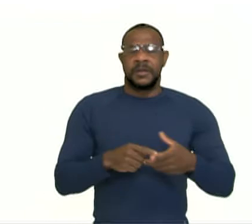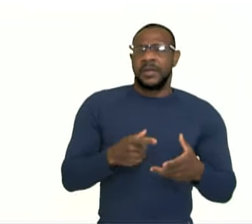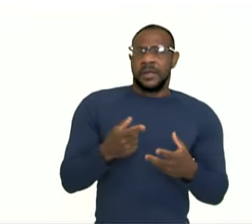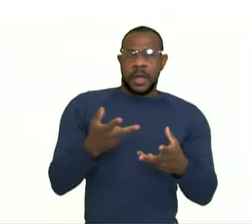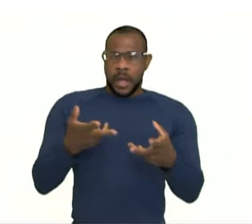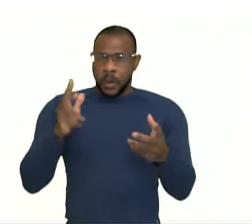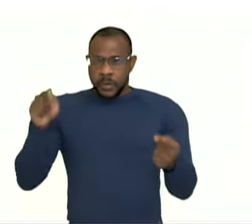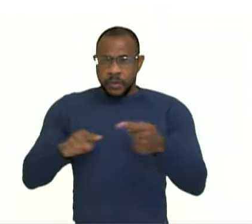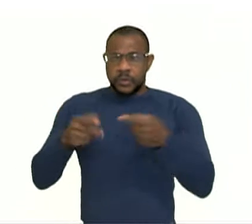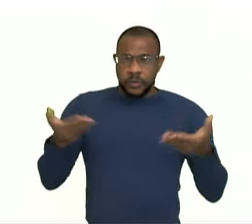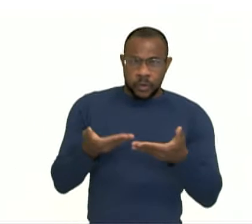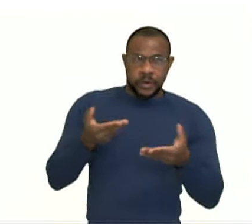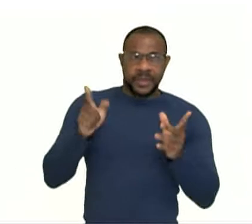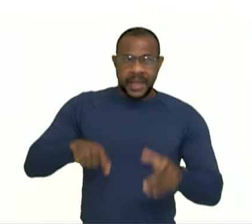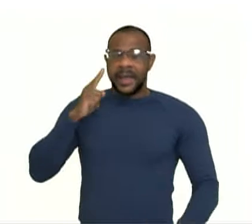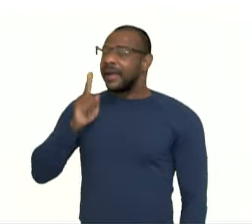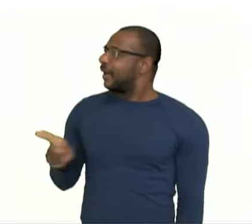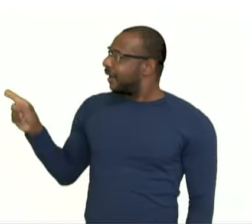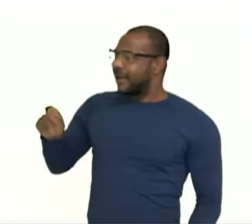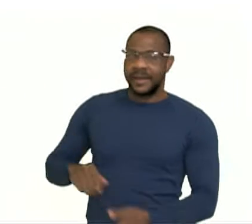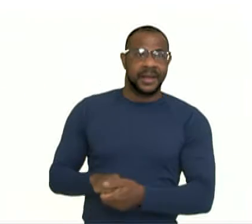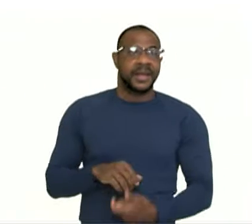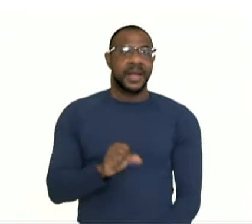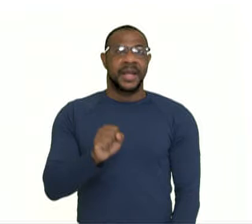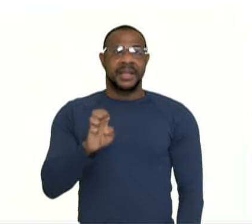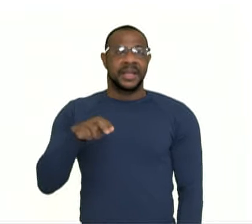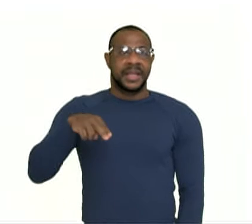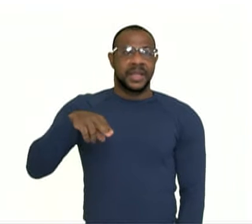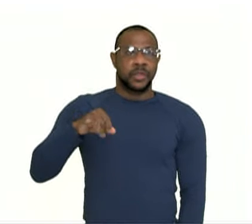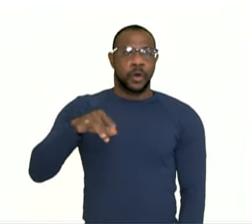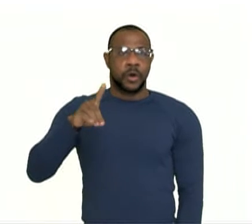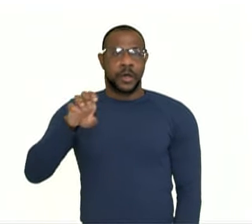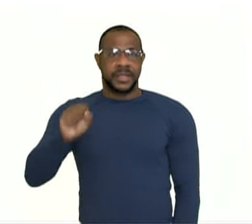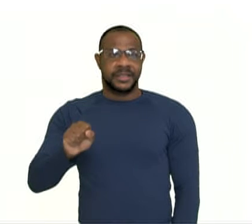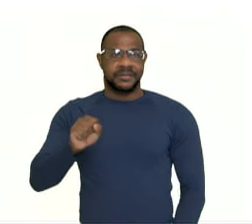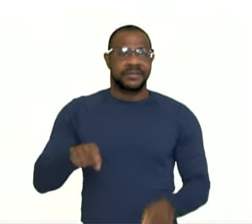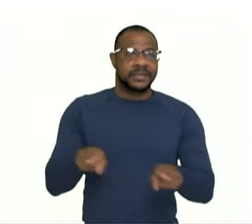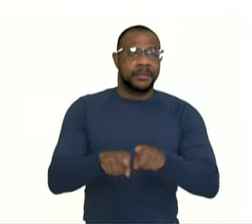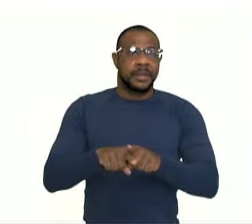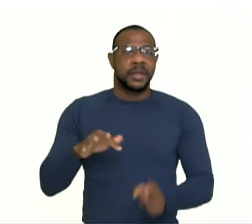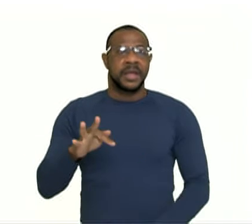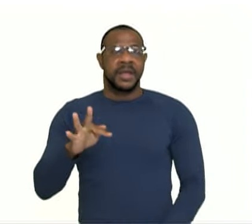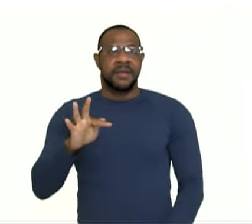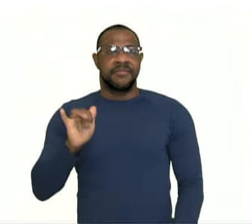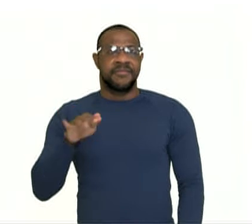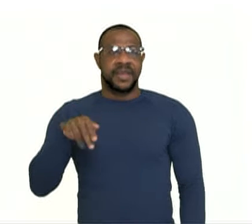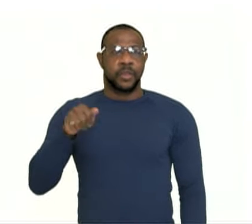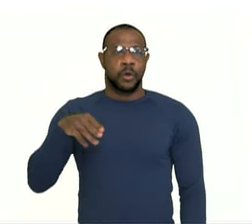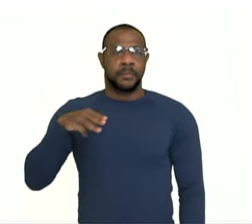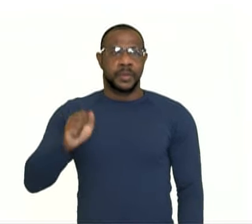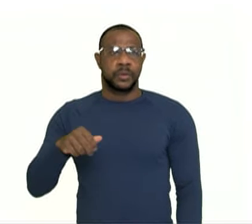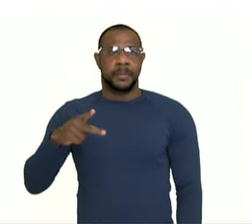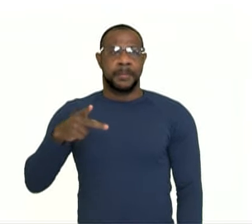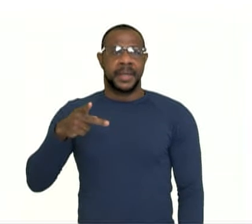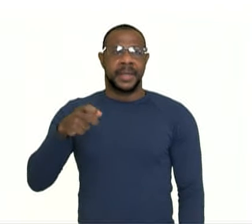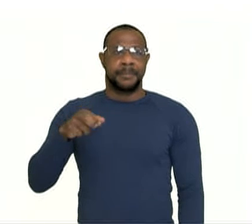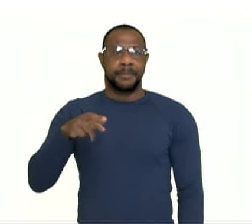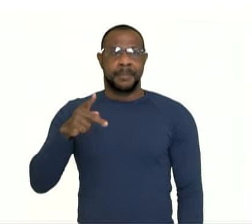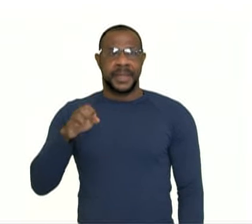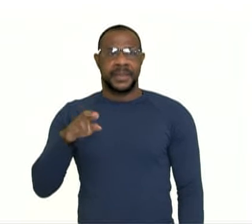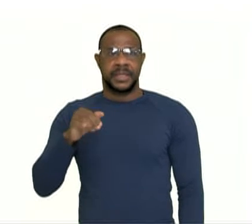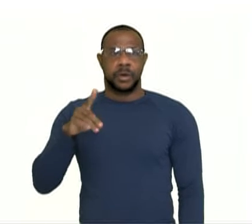hoje, nós vamos ver as senoides e os fenômenos periódicos. O que será que é isso? Então vamos lá. As